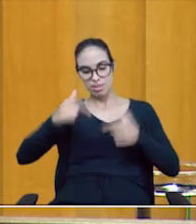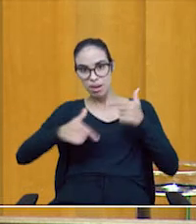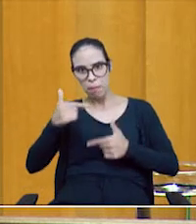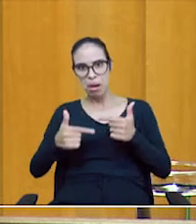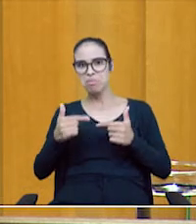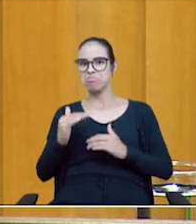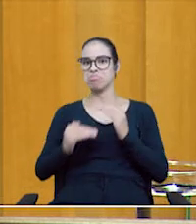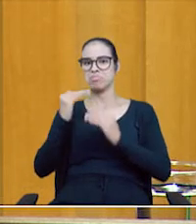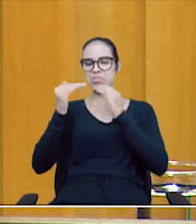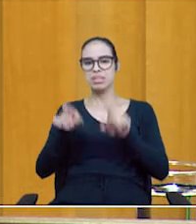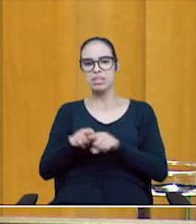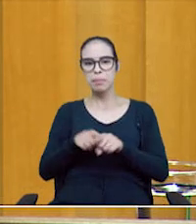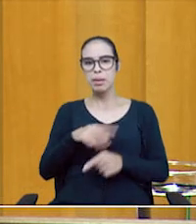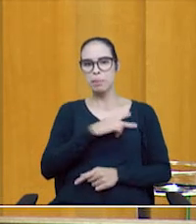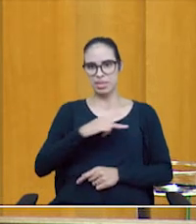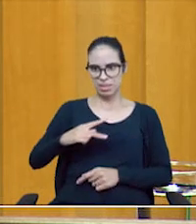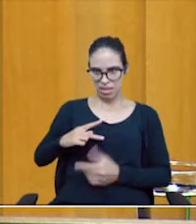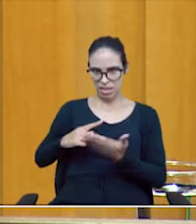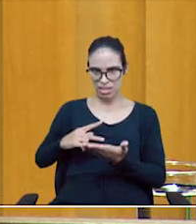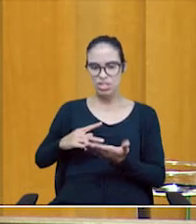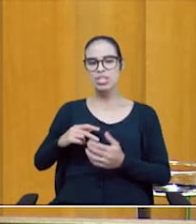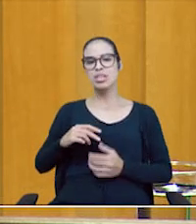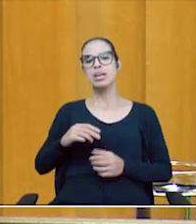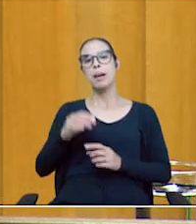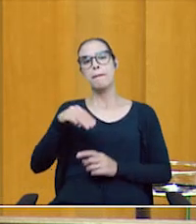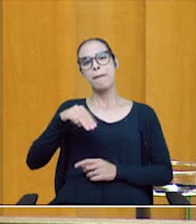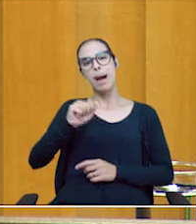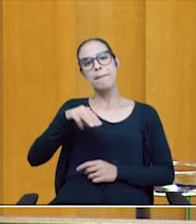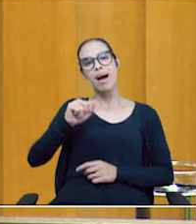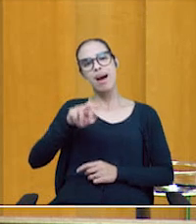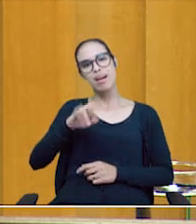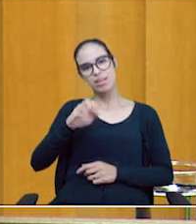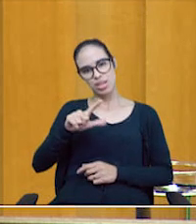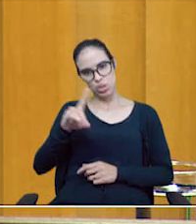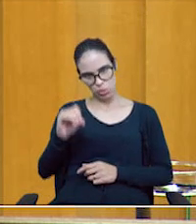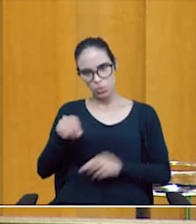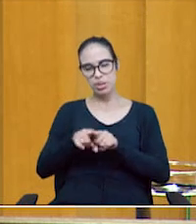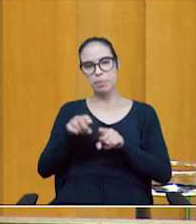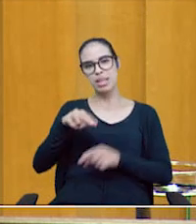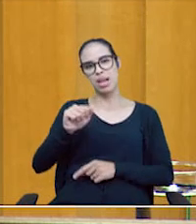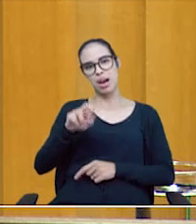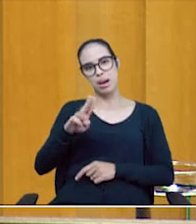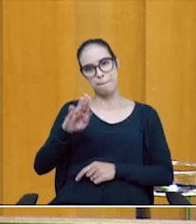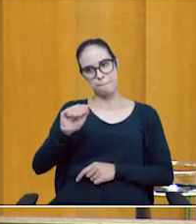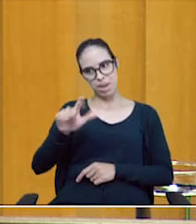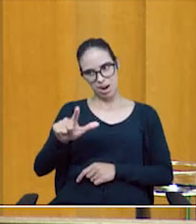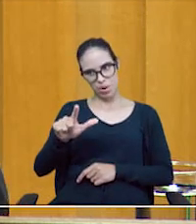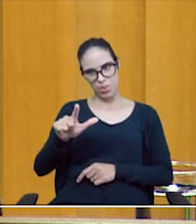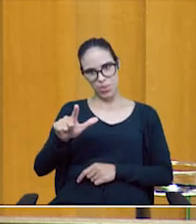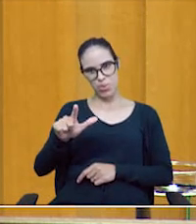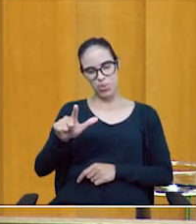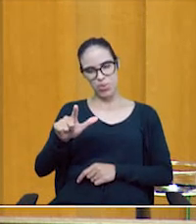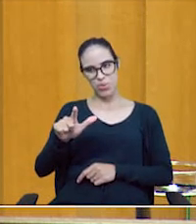especial ao presidente do meu tribunal, a desembargadora Marildo, corregedor, desembargador Narbal, que estou vendo aqui imediatamente, uma imensa alegria tê-los aqui,